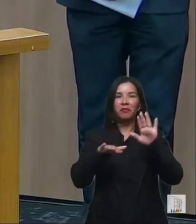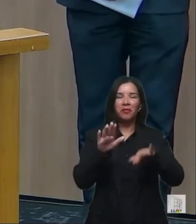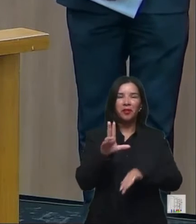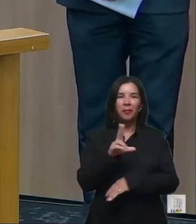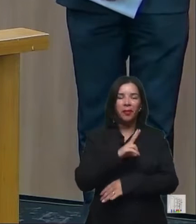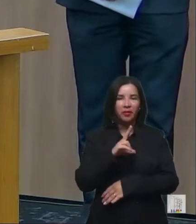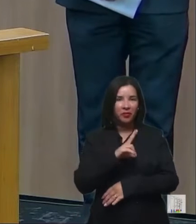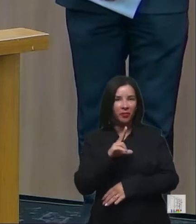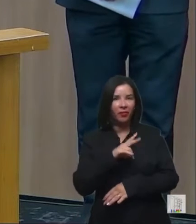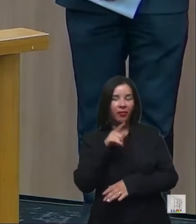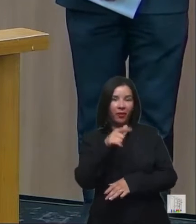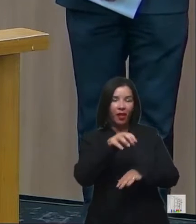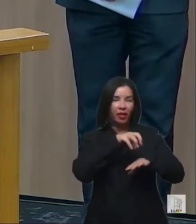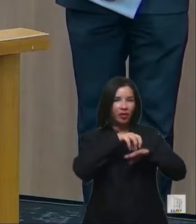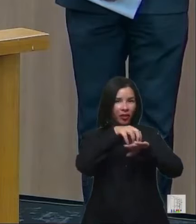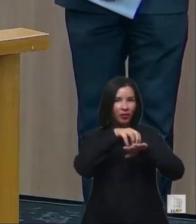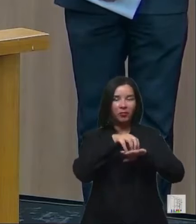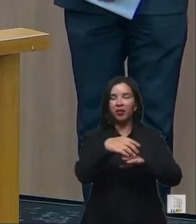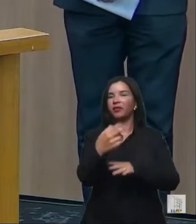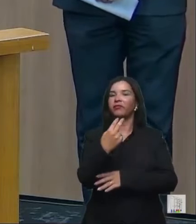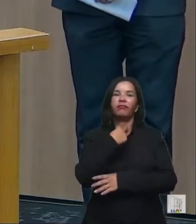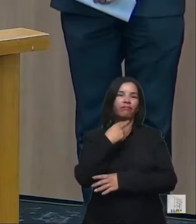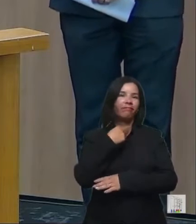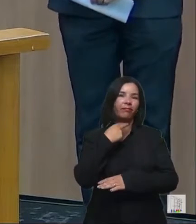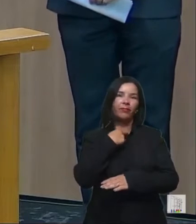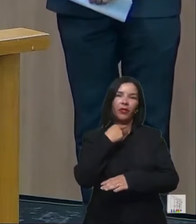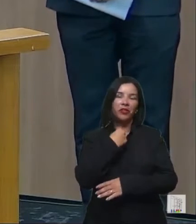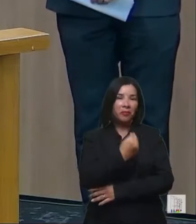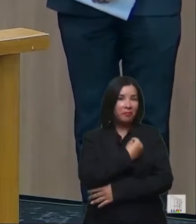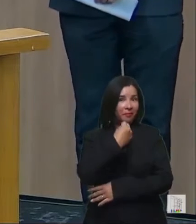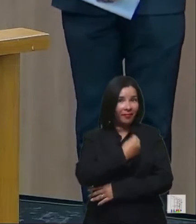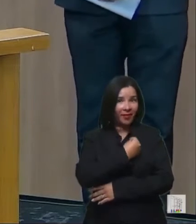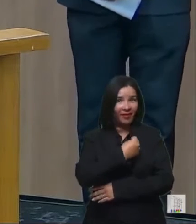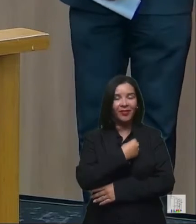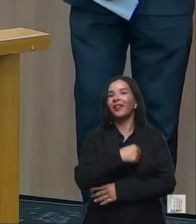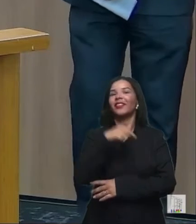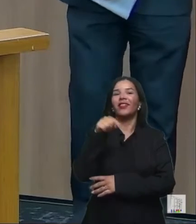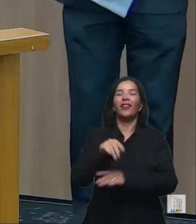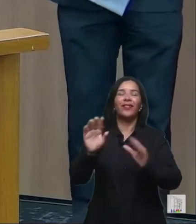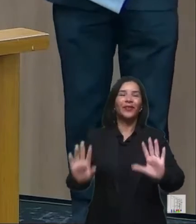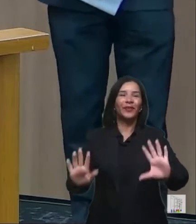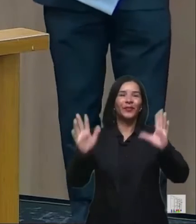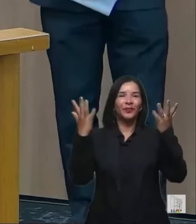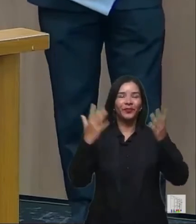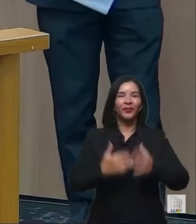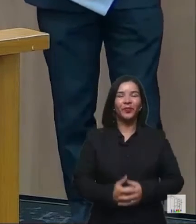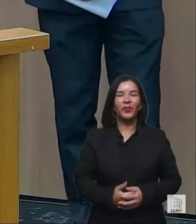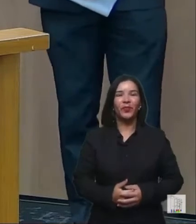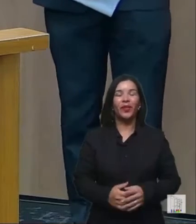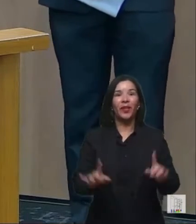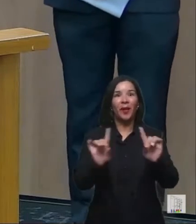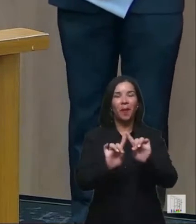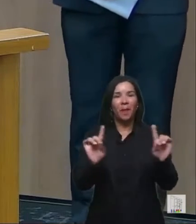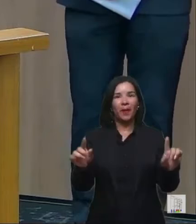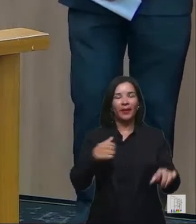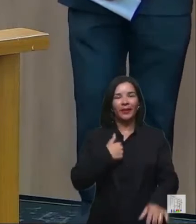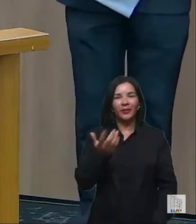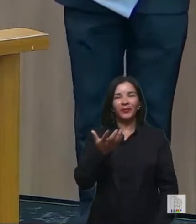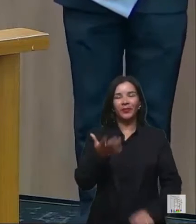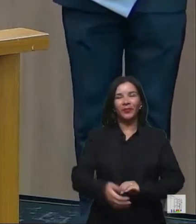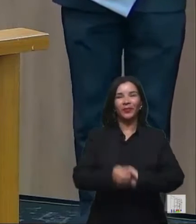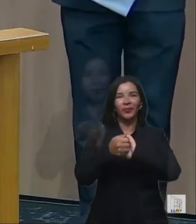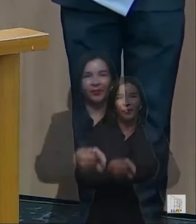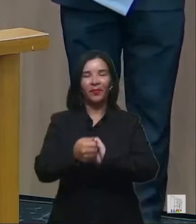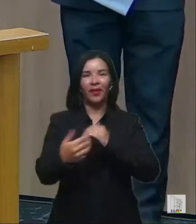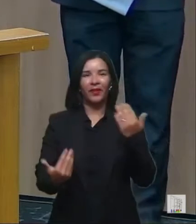pessoais, aliás, de transporte, não pôde estar presente a esta cerimônia. Mas quero cumprimentar também